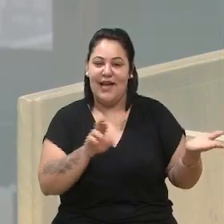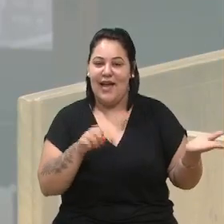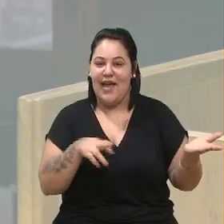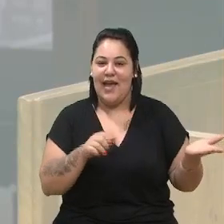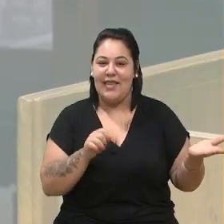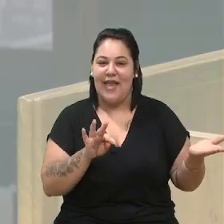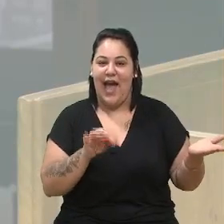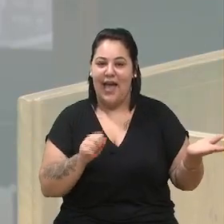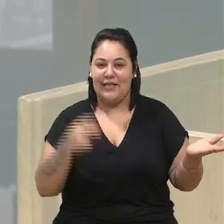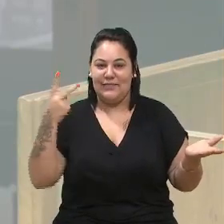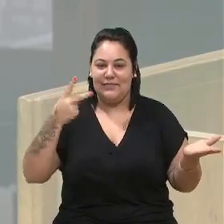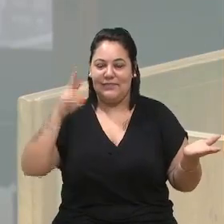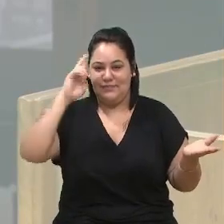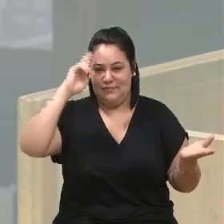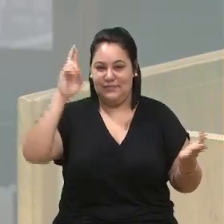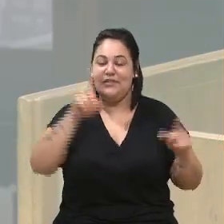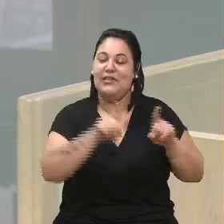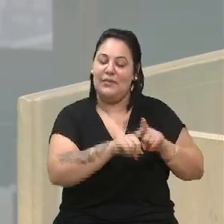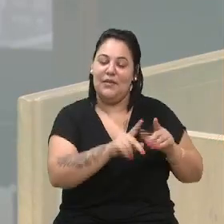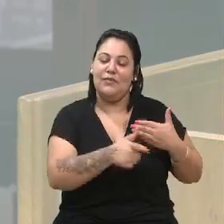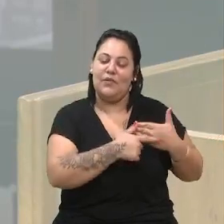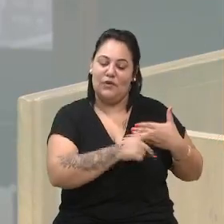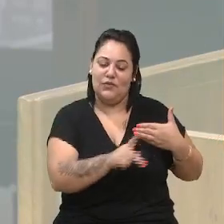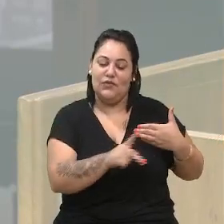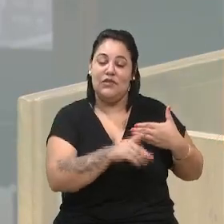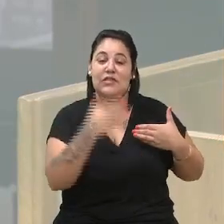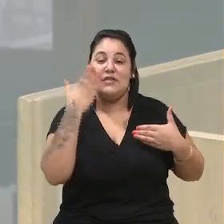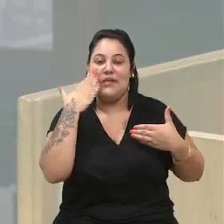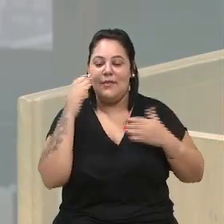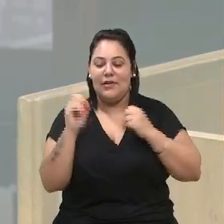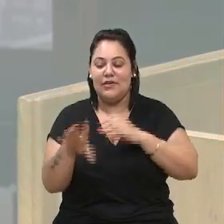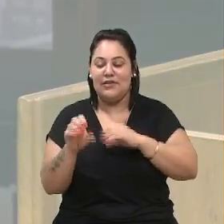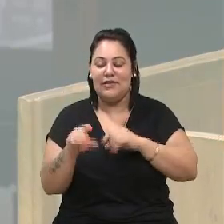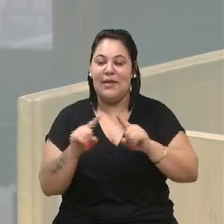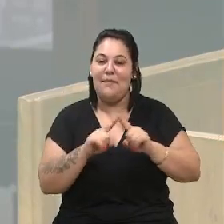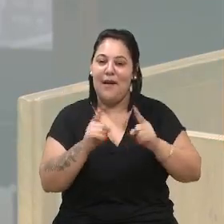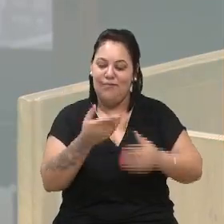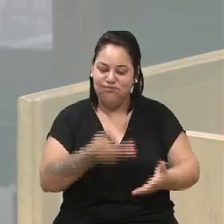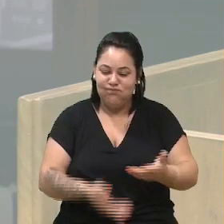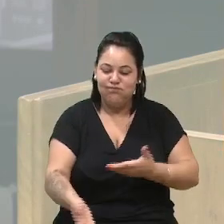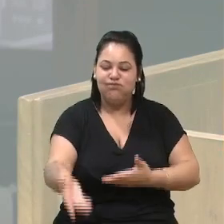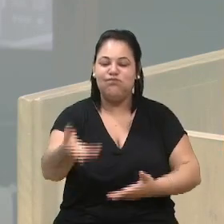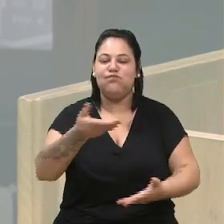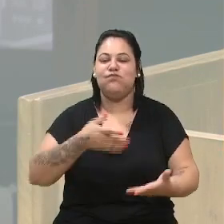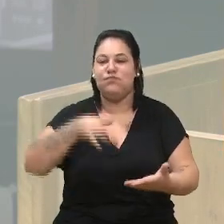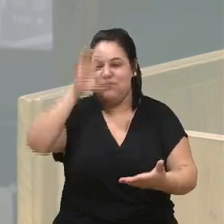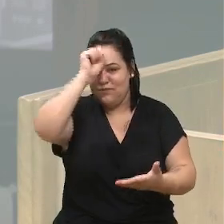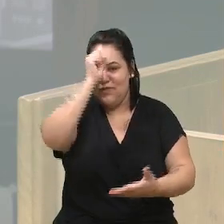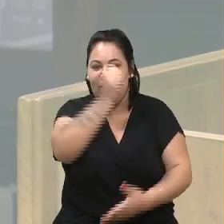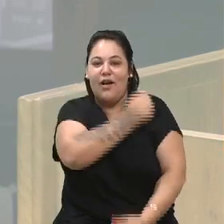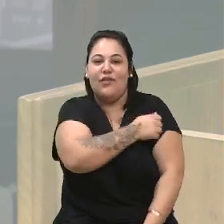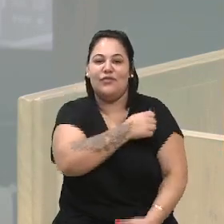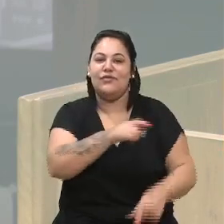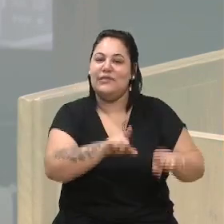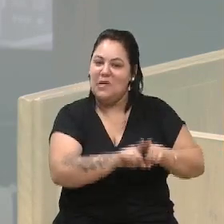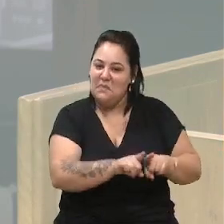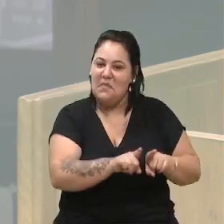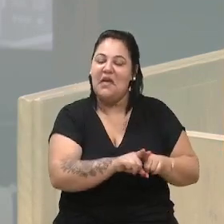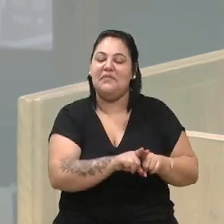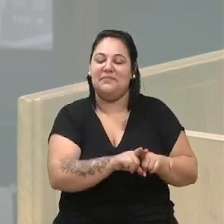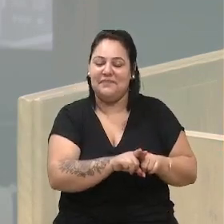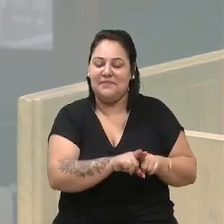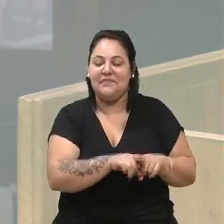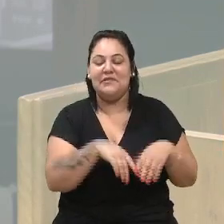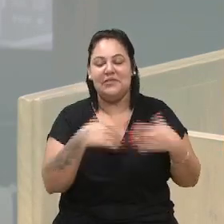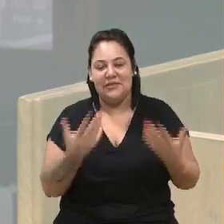vice-diretora, mas também professora, sabe o quanto a gente ensina, mas o quanto a gente aprende também com eles, né? E então eu